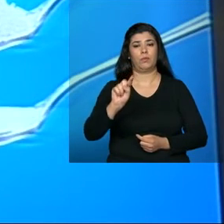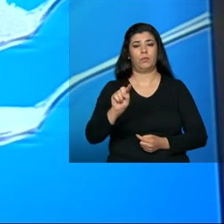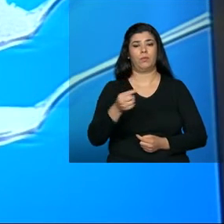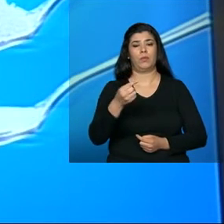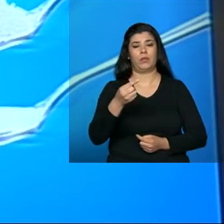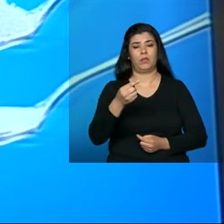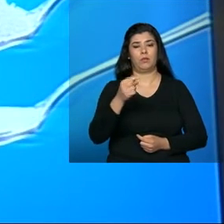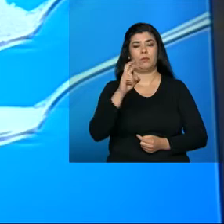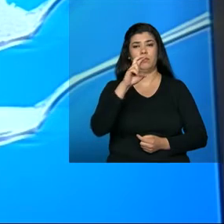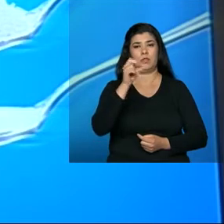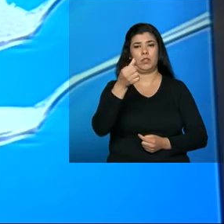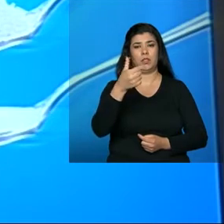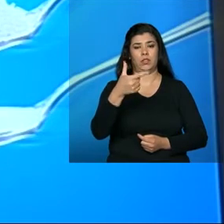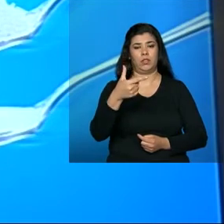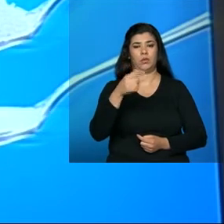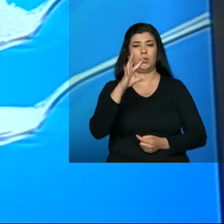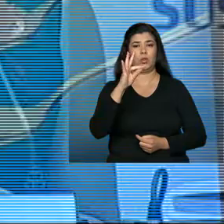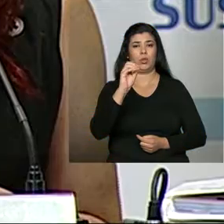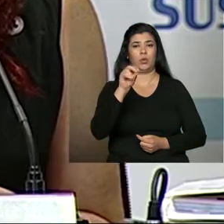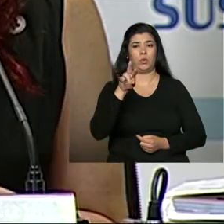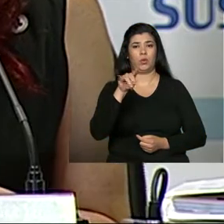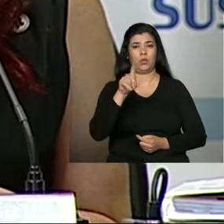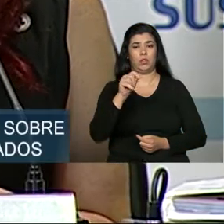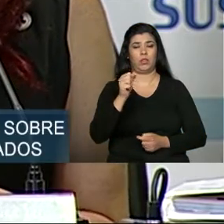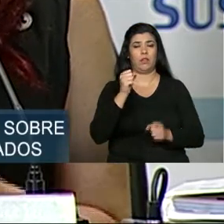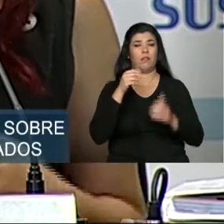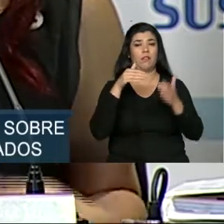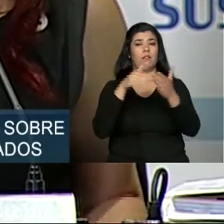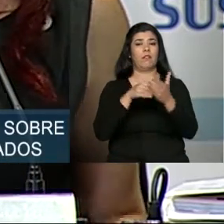28.5 mil toneladas até 2020.